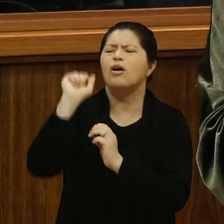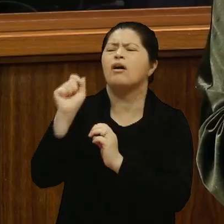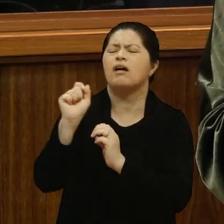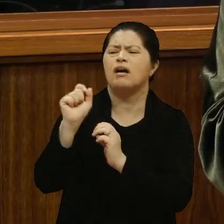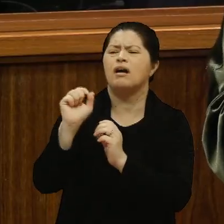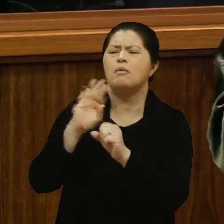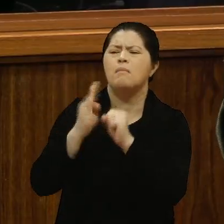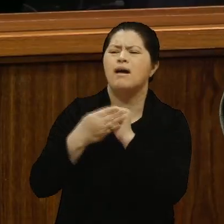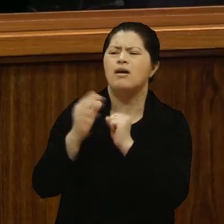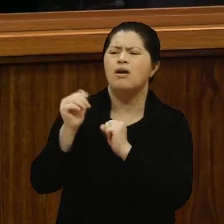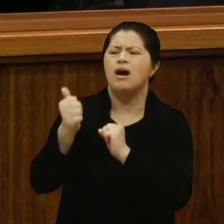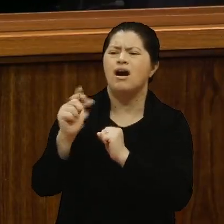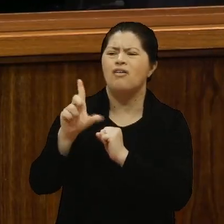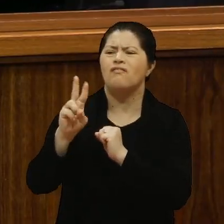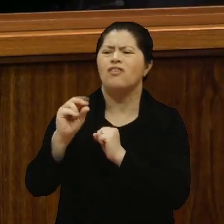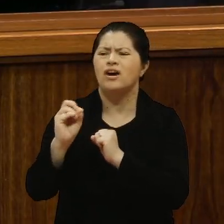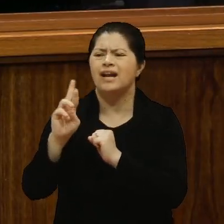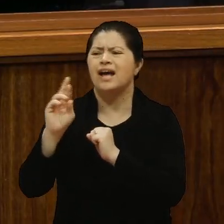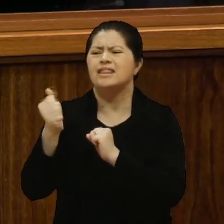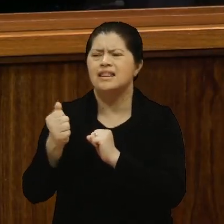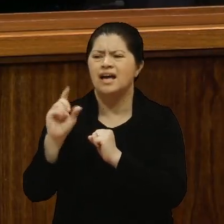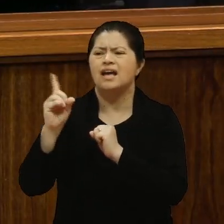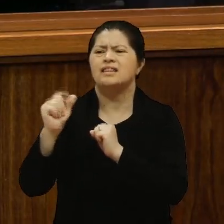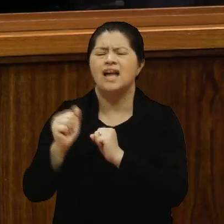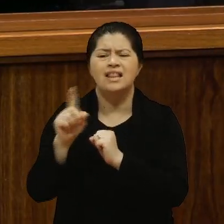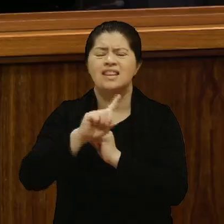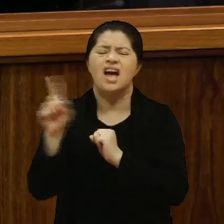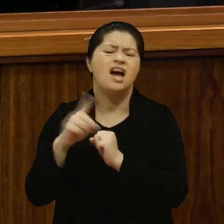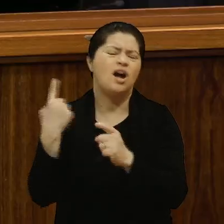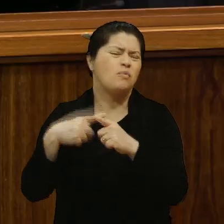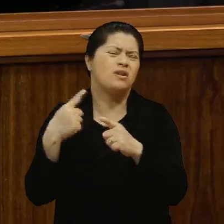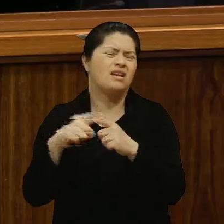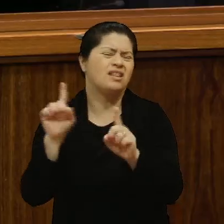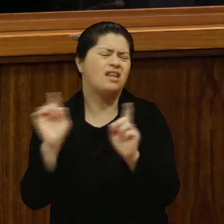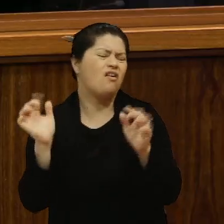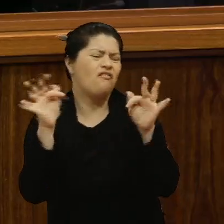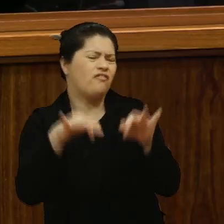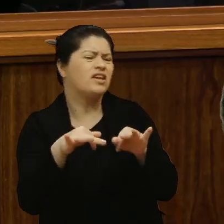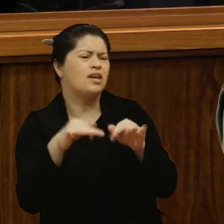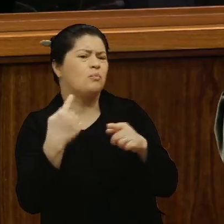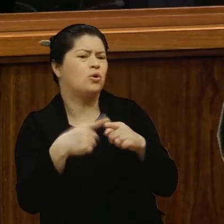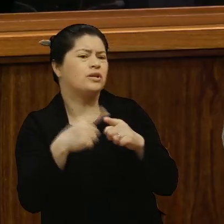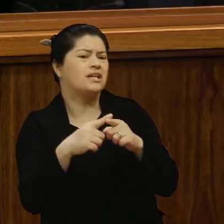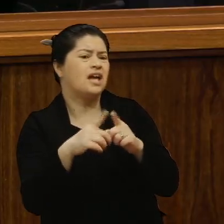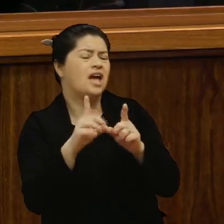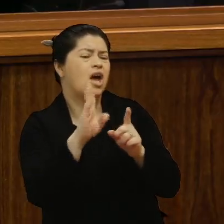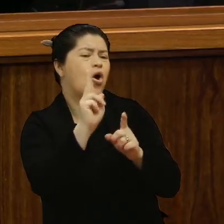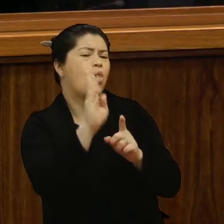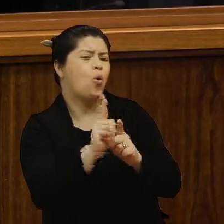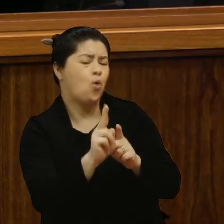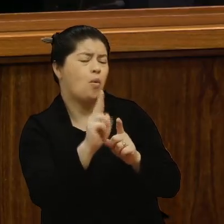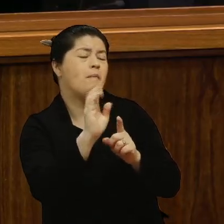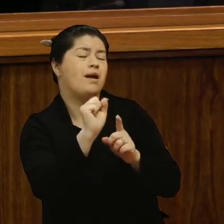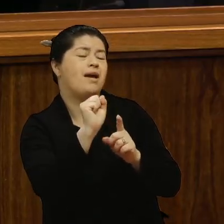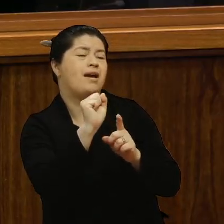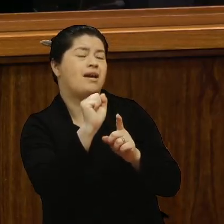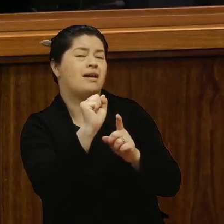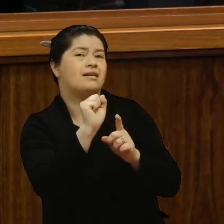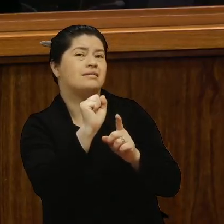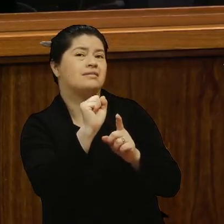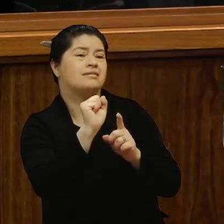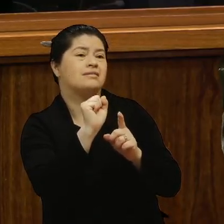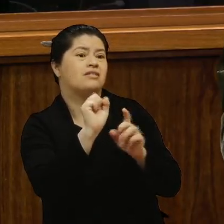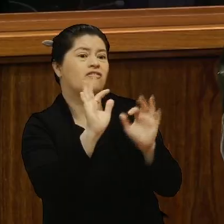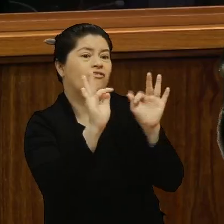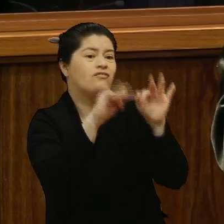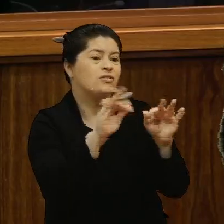me disse, não, é que vai juntar duas, algumas UBS estão juntando, não consegui entender.